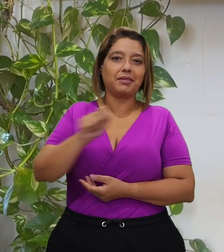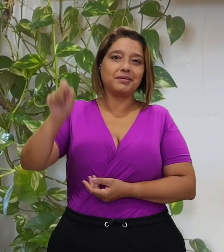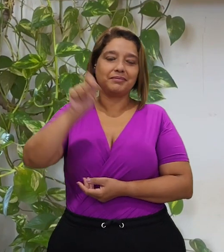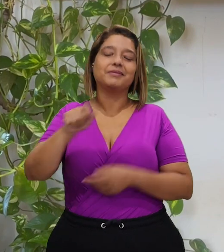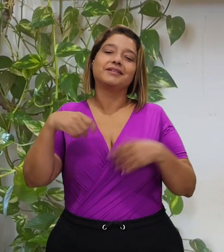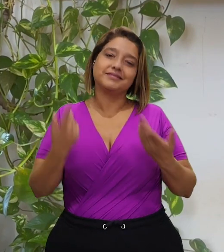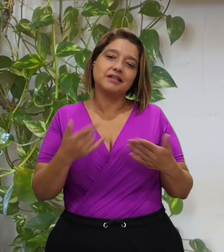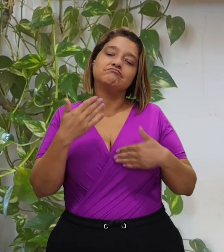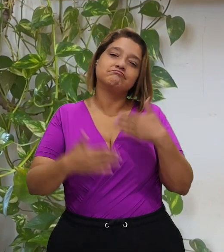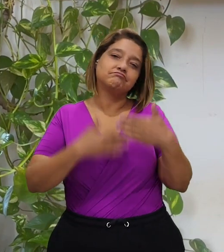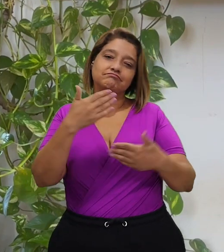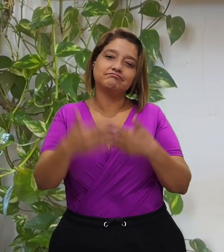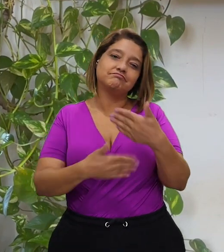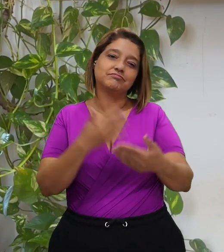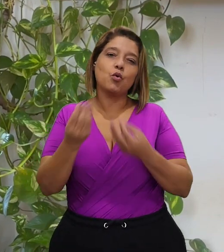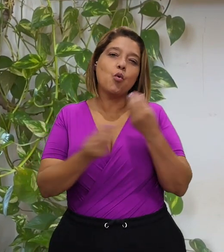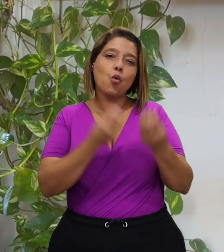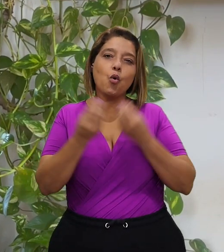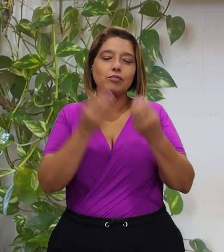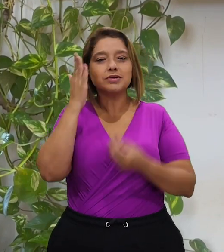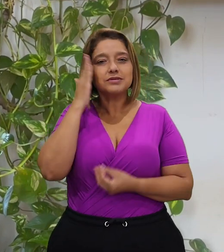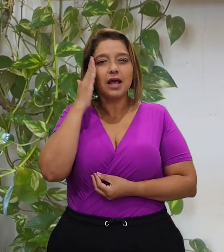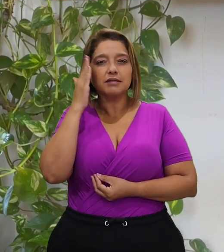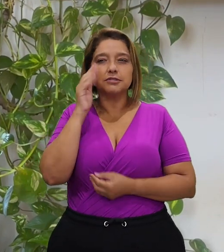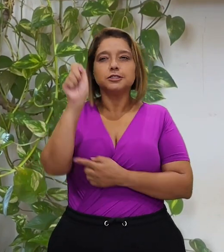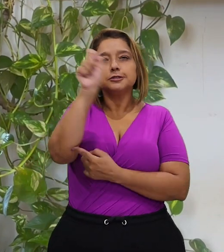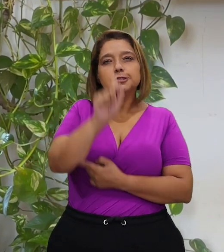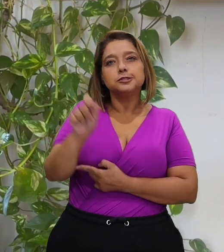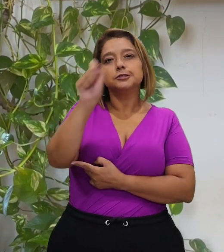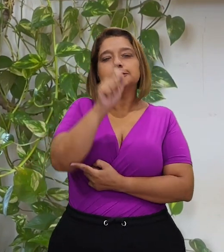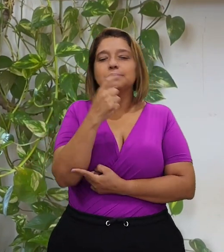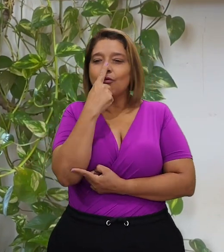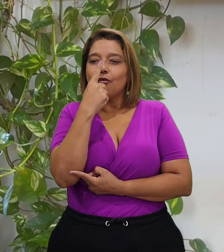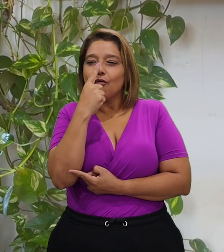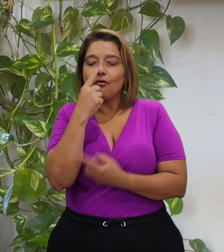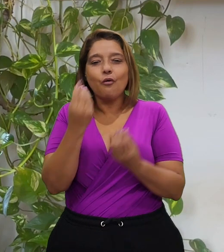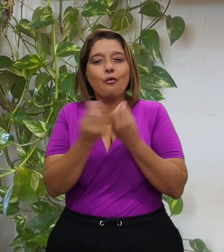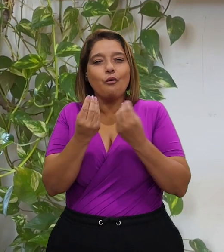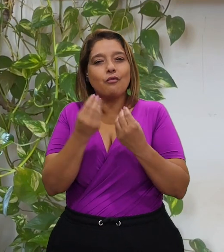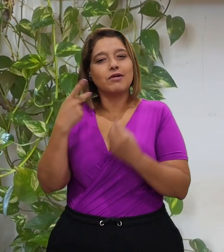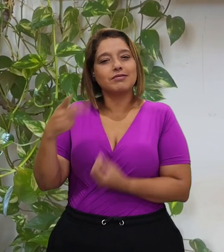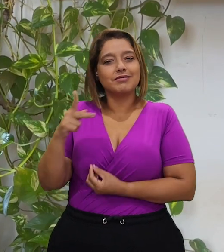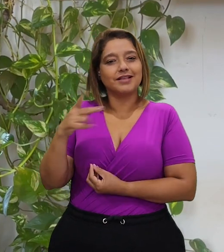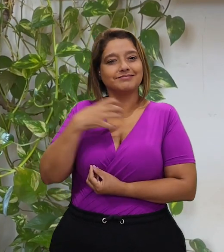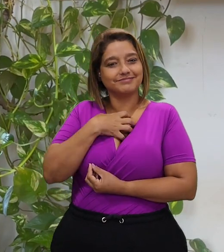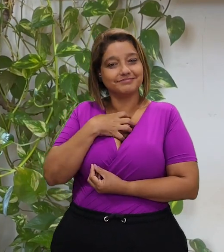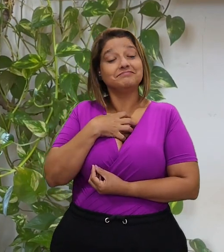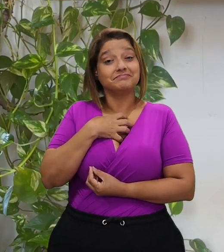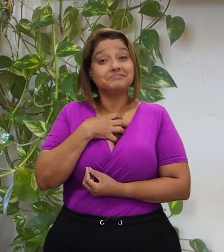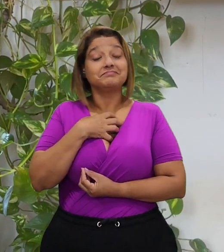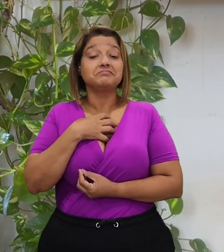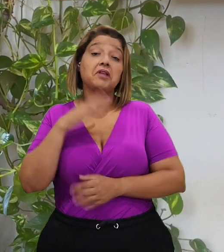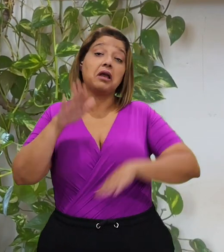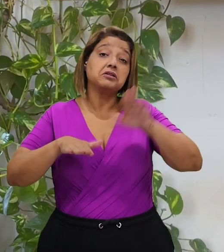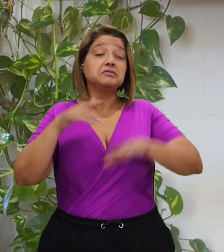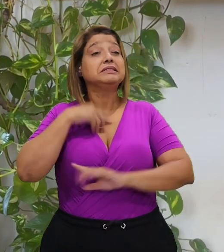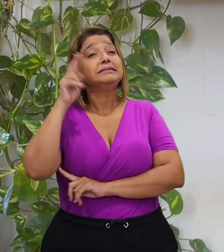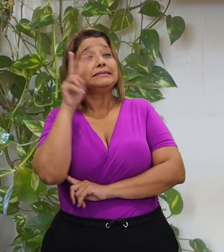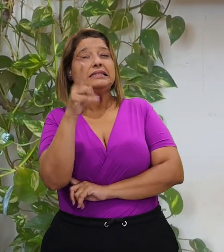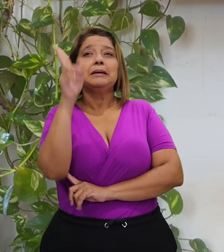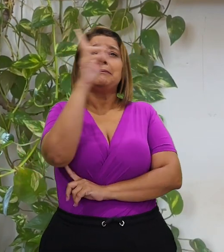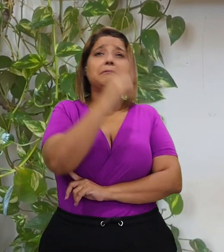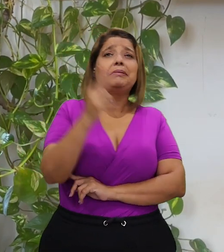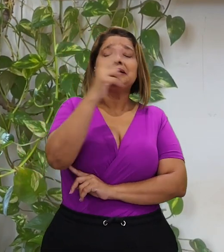Muitas pessoas até pensam assim, gente, mas isso é mais difícil? Não, não é, porque o gesto que você faz